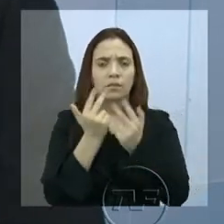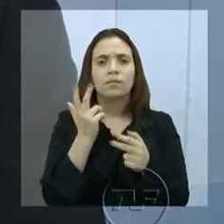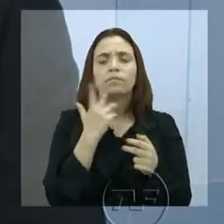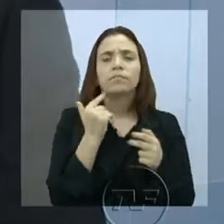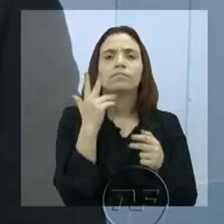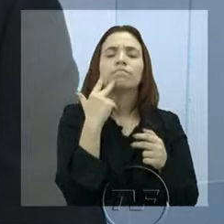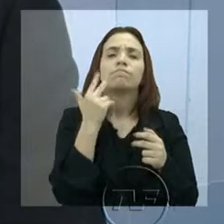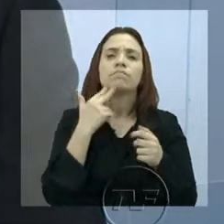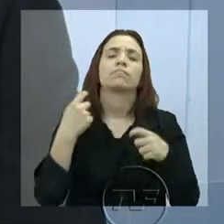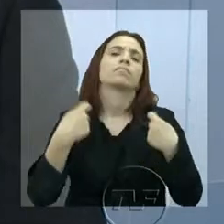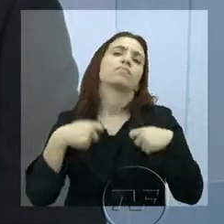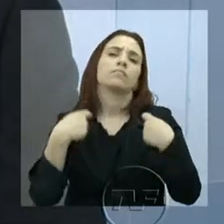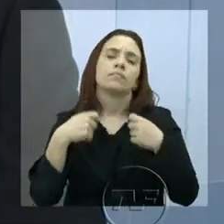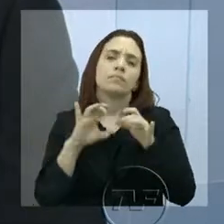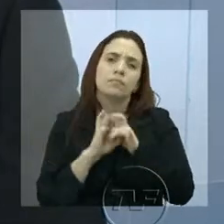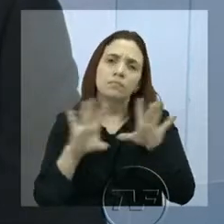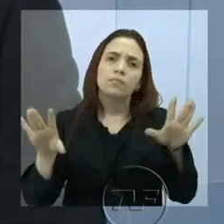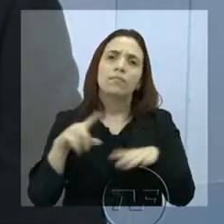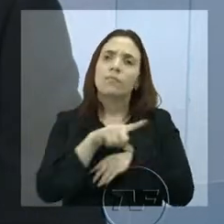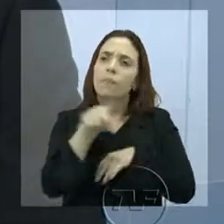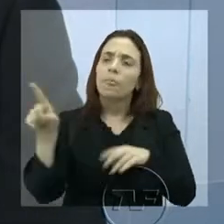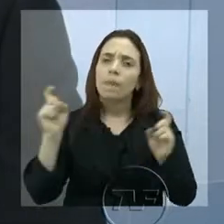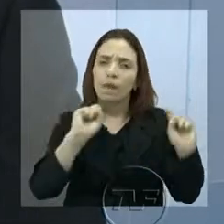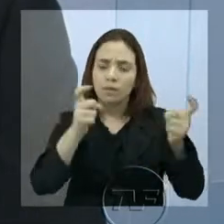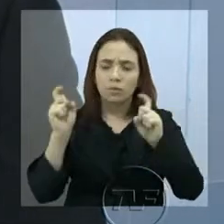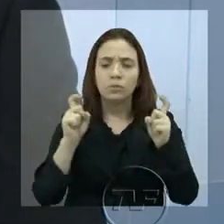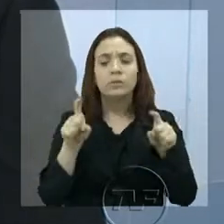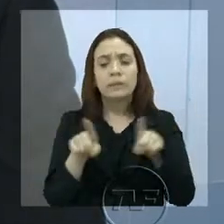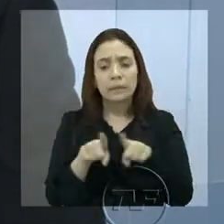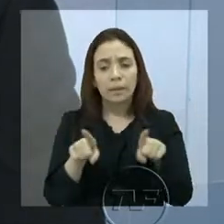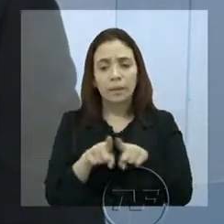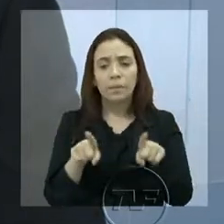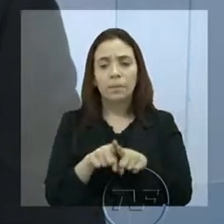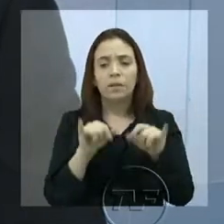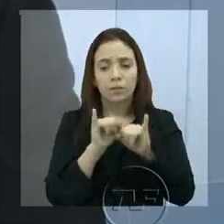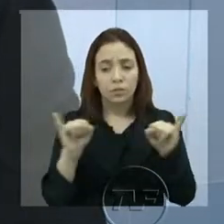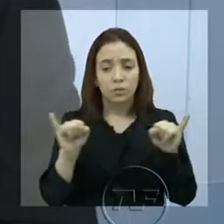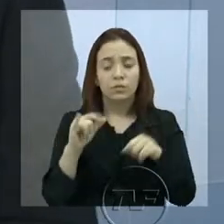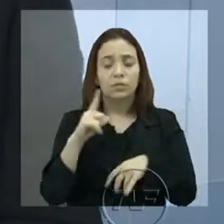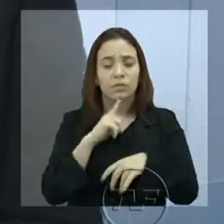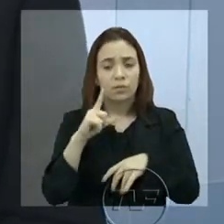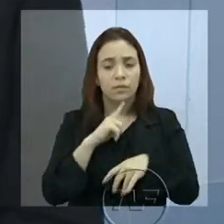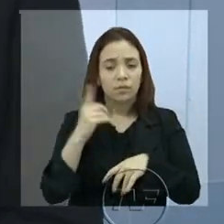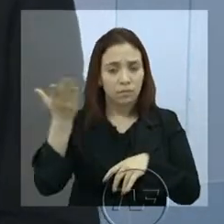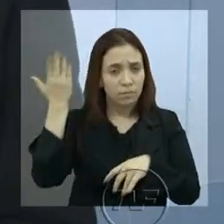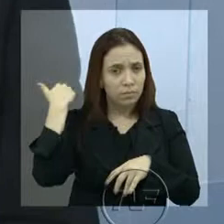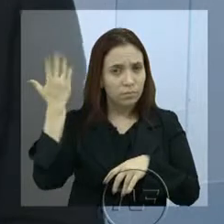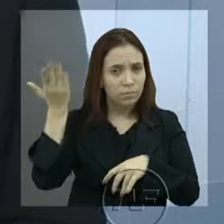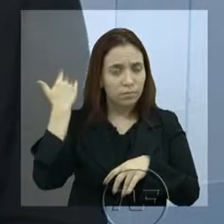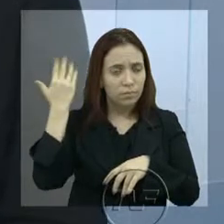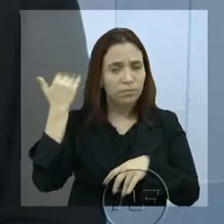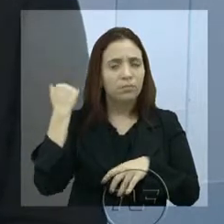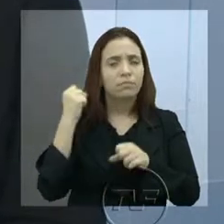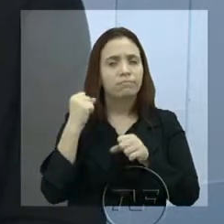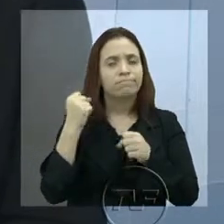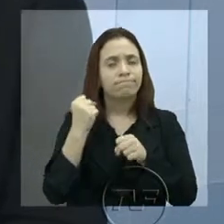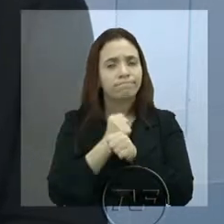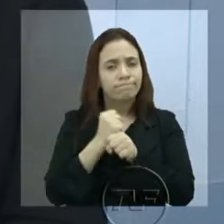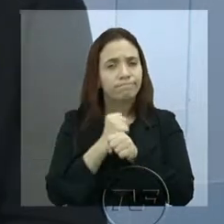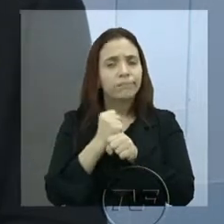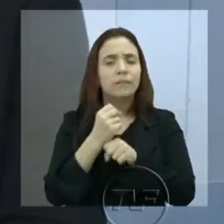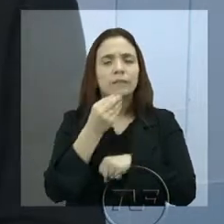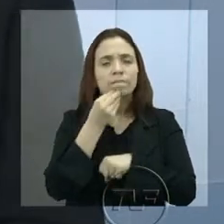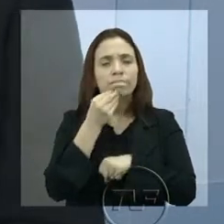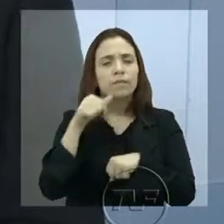Fortaleza abra esse espaço para essa discussão. E digo mais uma coisa, há muito tempo eu acho que a própria casa já devia ter um